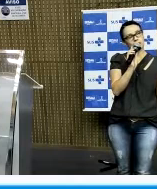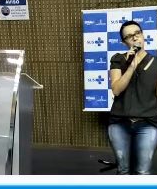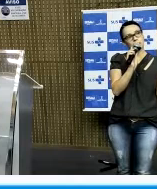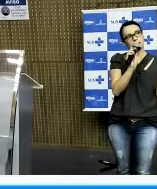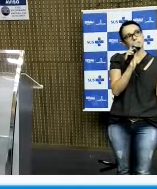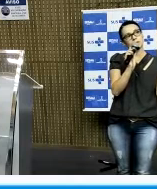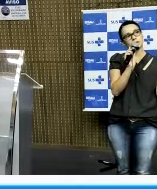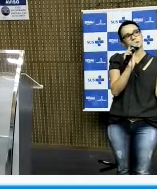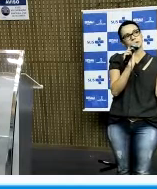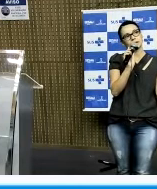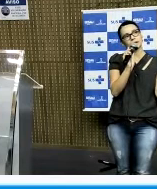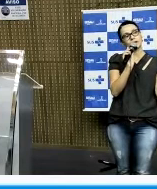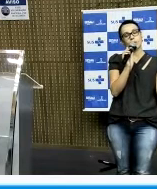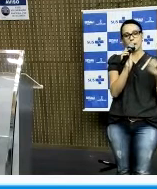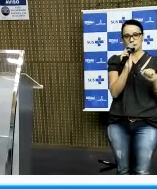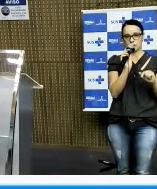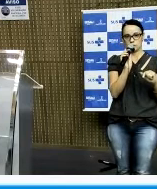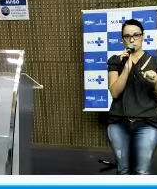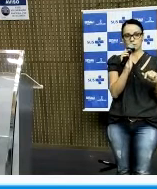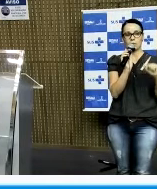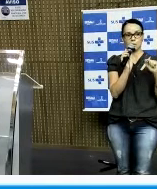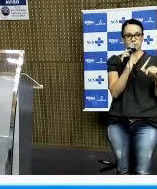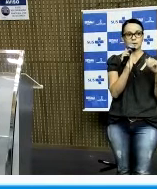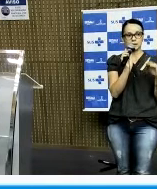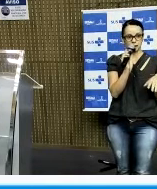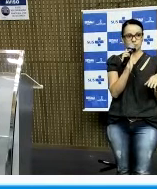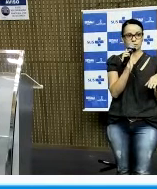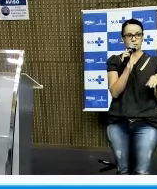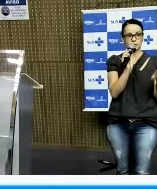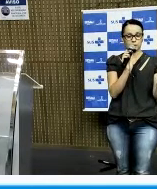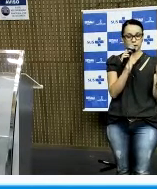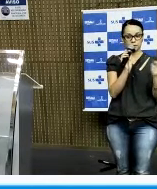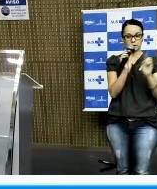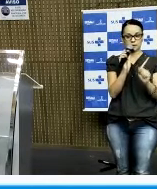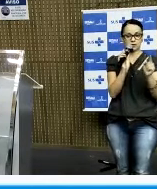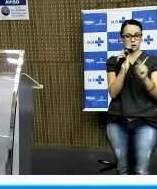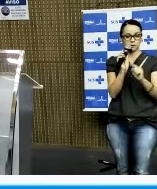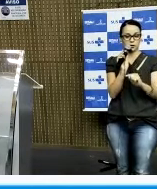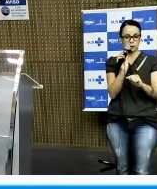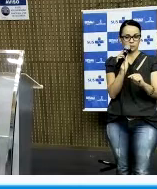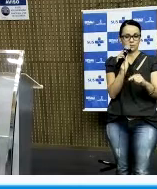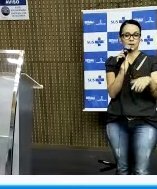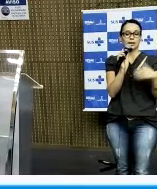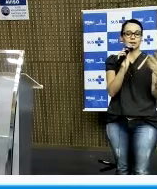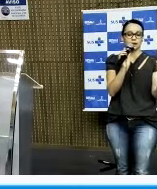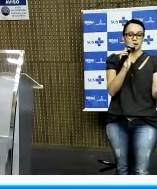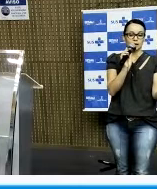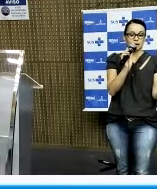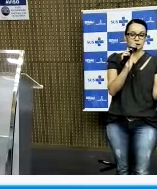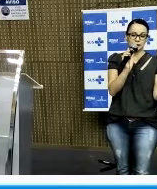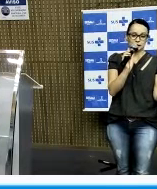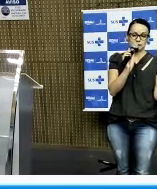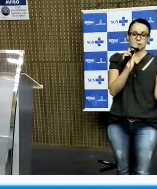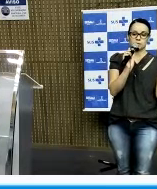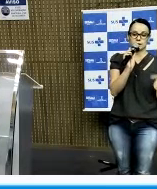nós acompanhamos 34 com confirmação no primeiro semestre de 2021.